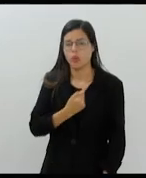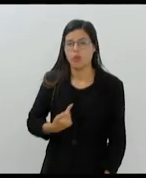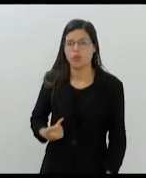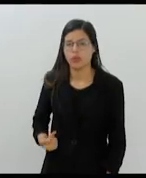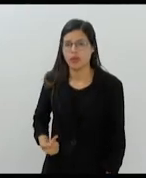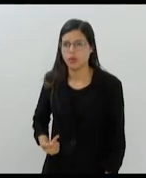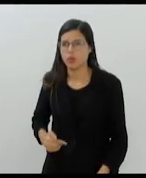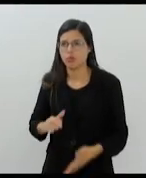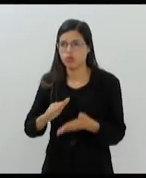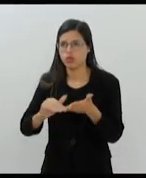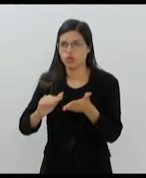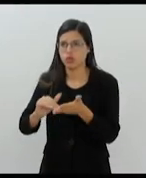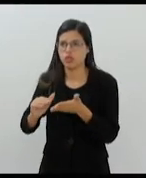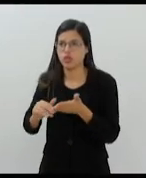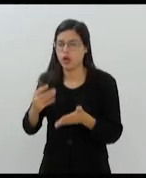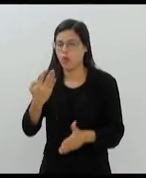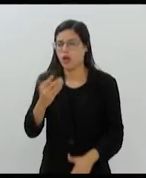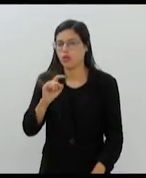Único